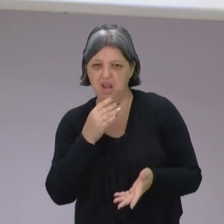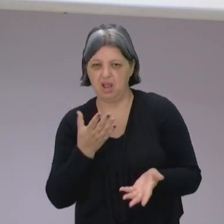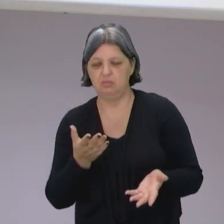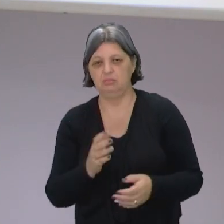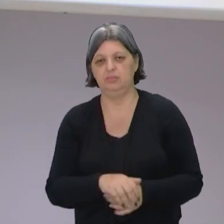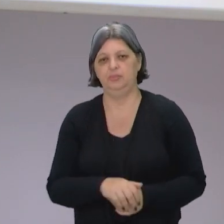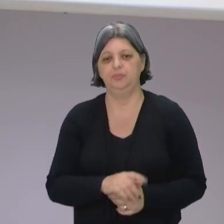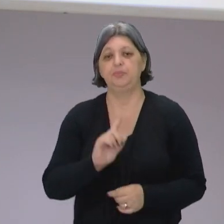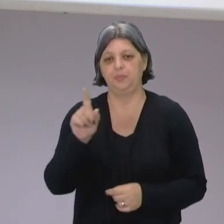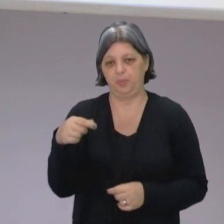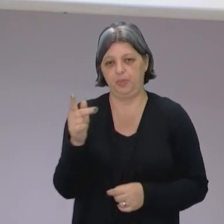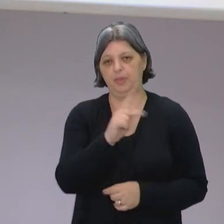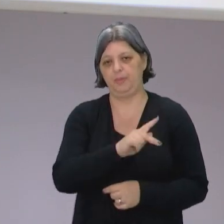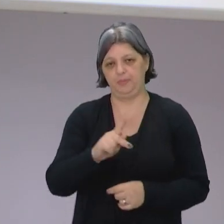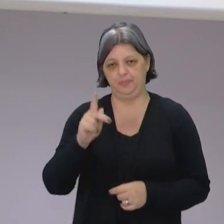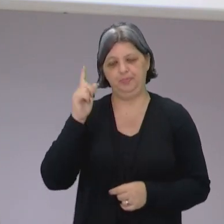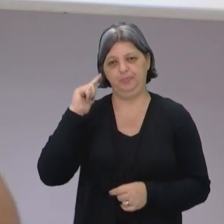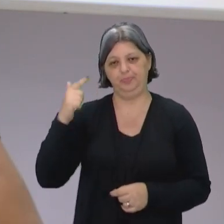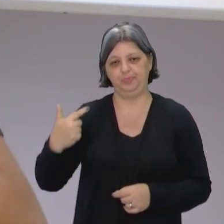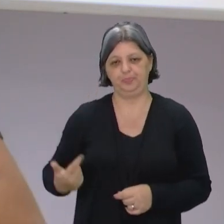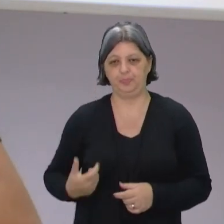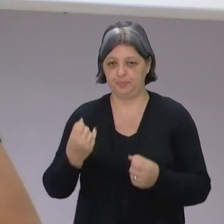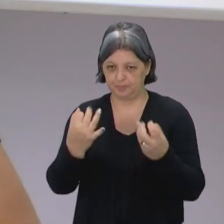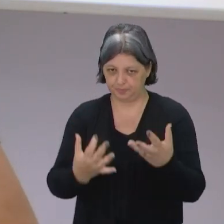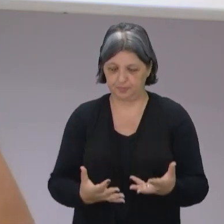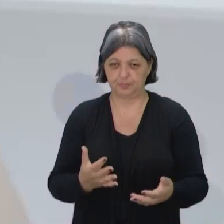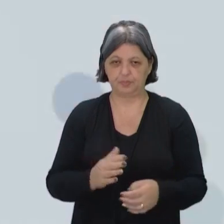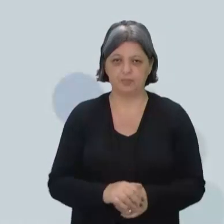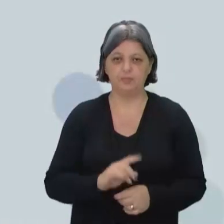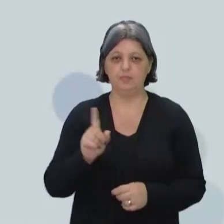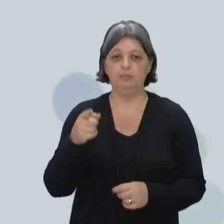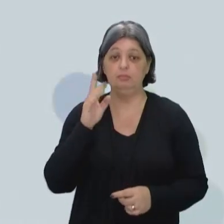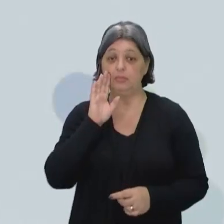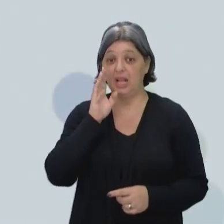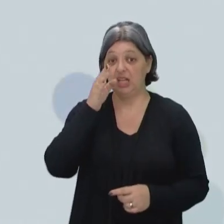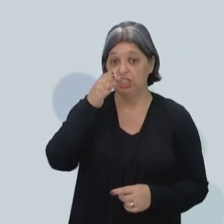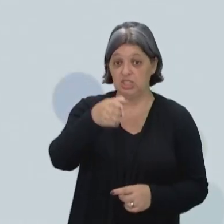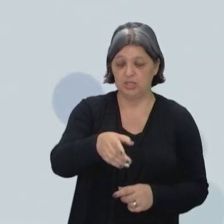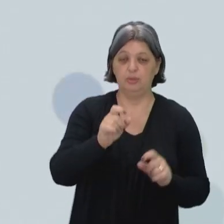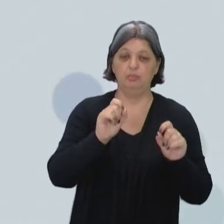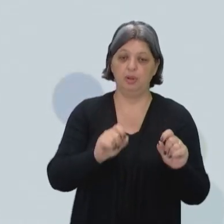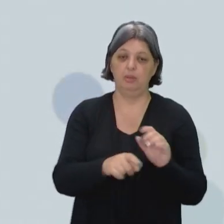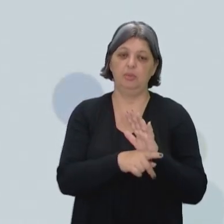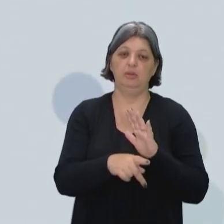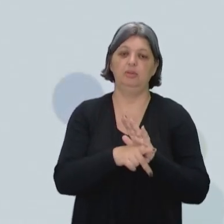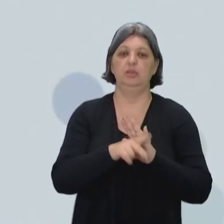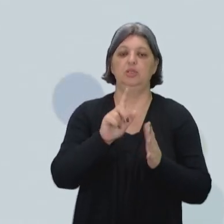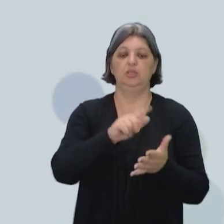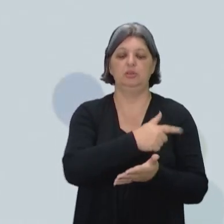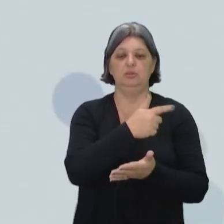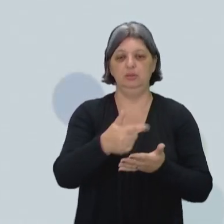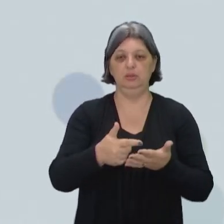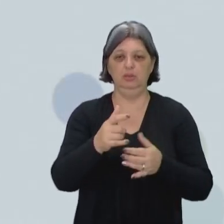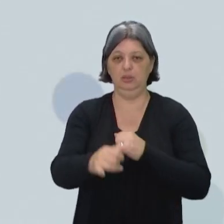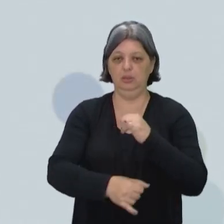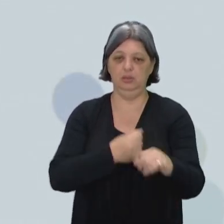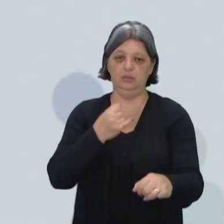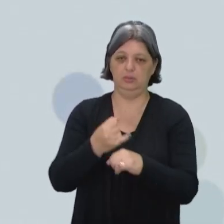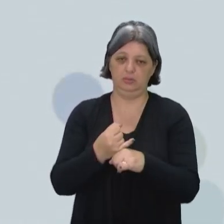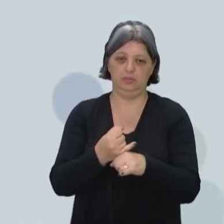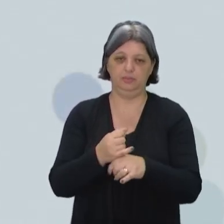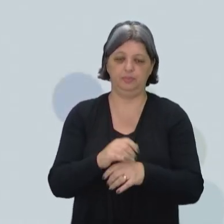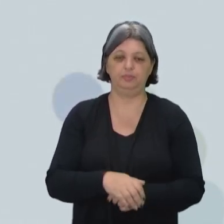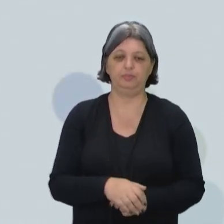passar também o parecer dela, mas aí a gente já vai direto para o jornalismo na internet, que aí sim a gente entra na mídia digital. Olha só, o emissor ele é